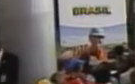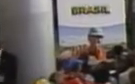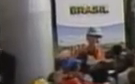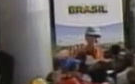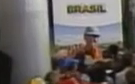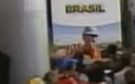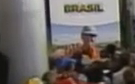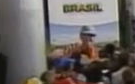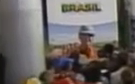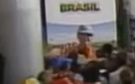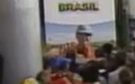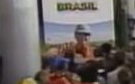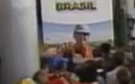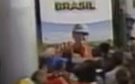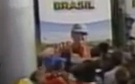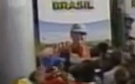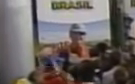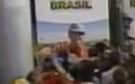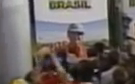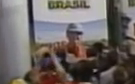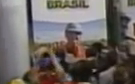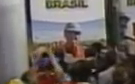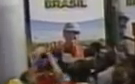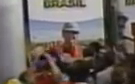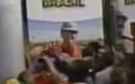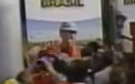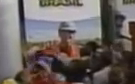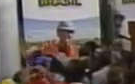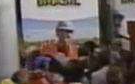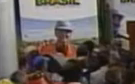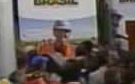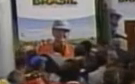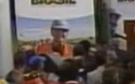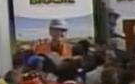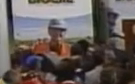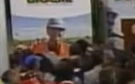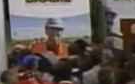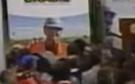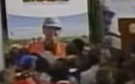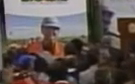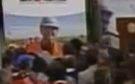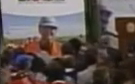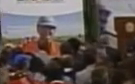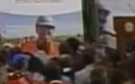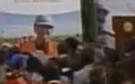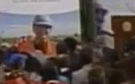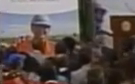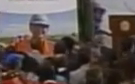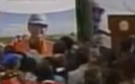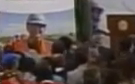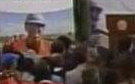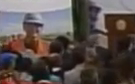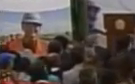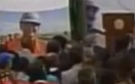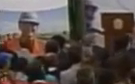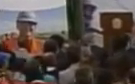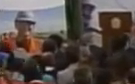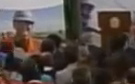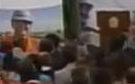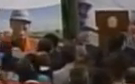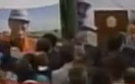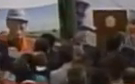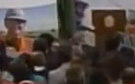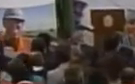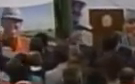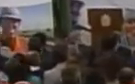sem trabalho decente. Nós não podemos chegar a ser a sexta ou quinta economia do mundo sem a necessidade